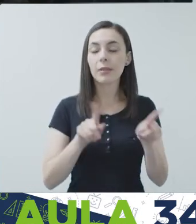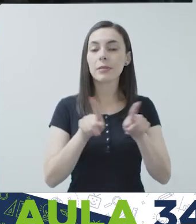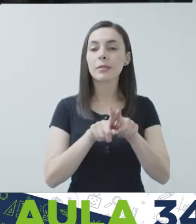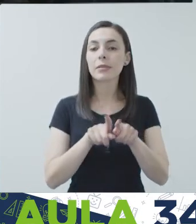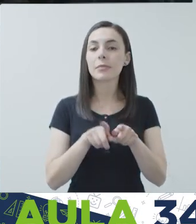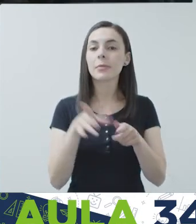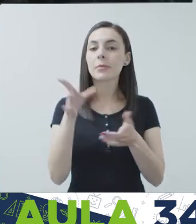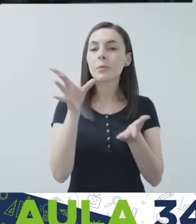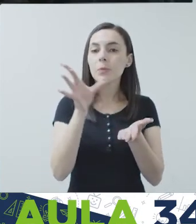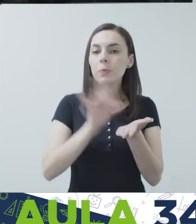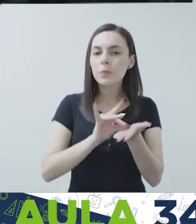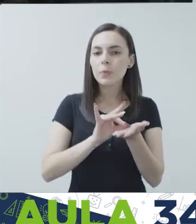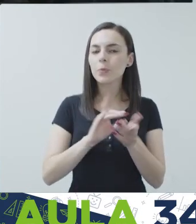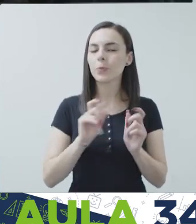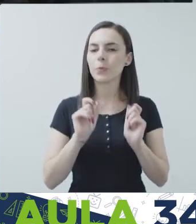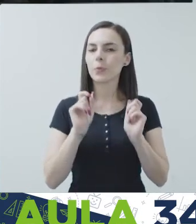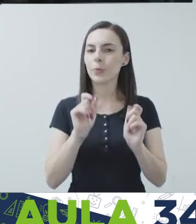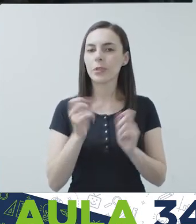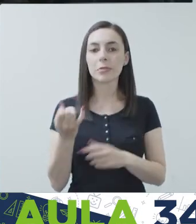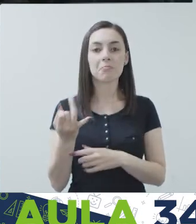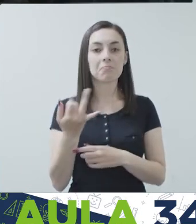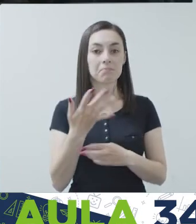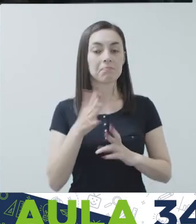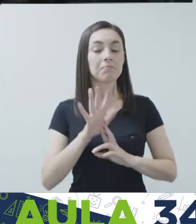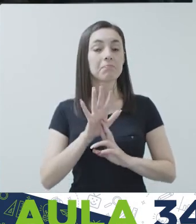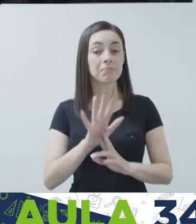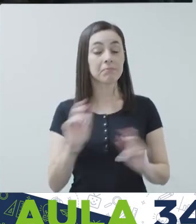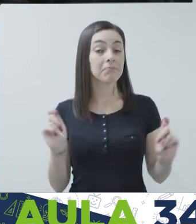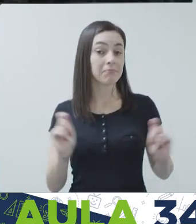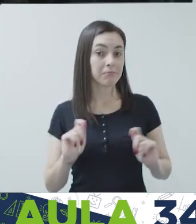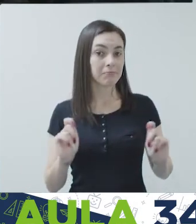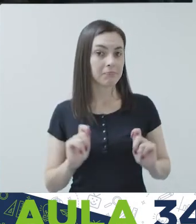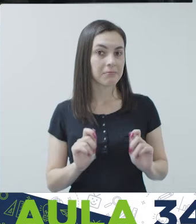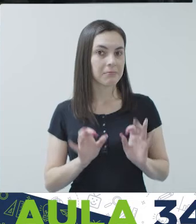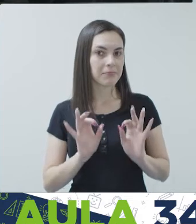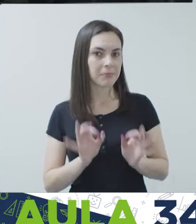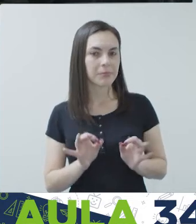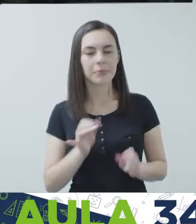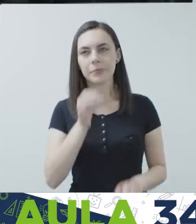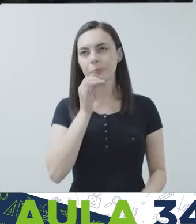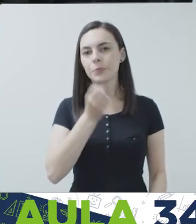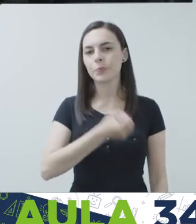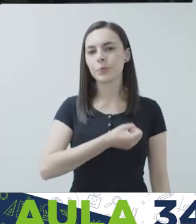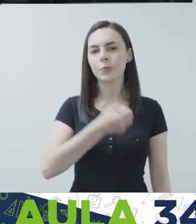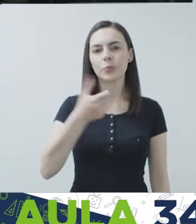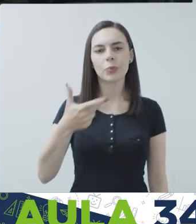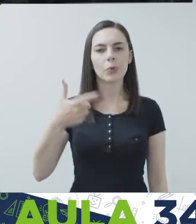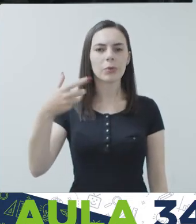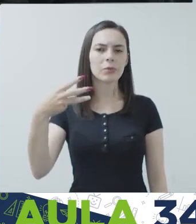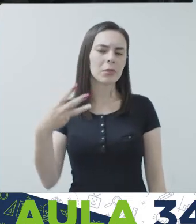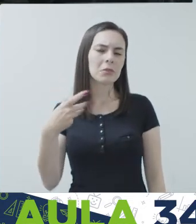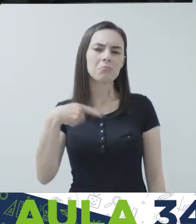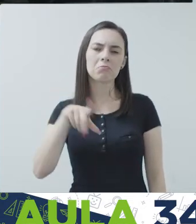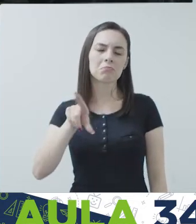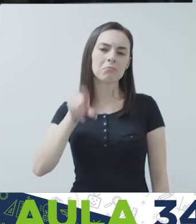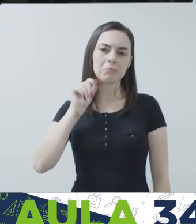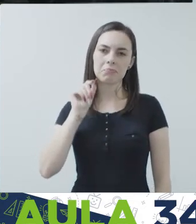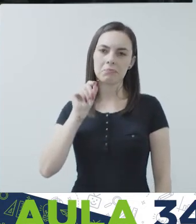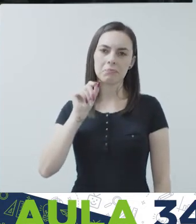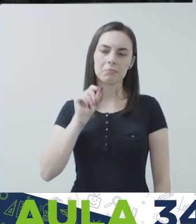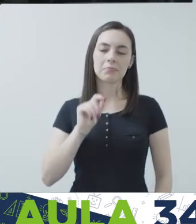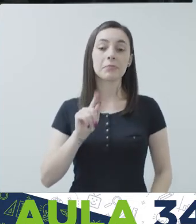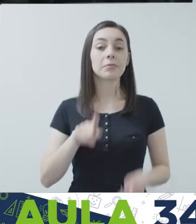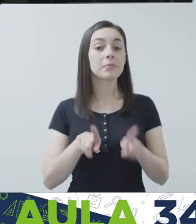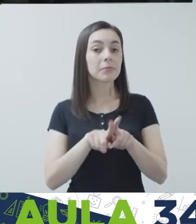também a quantidade que ele representa, certo? Ou o número 2 ou 3, aquele número que você escolheu.